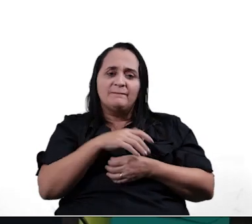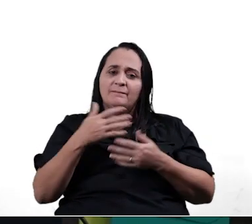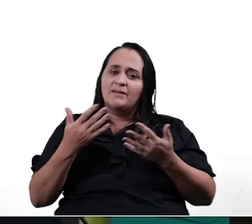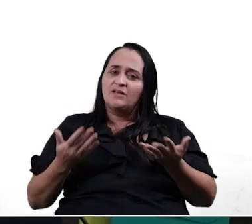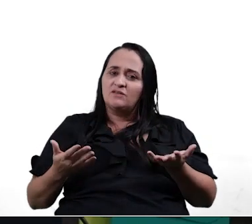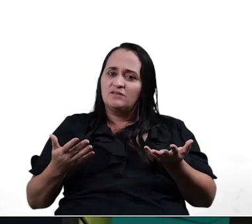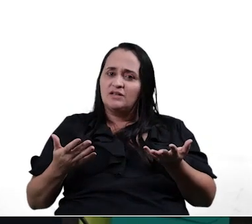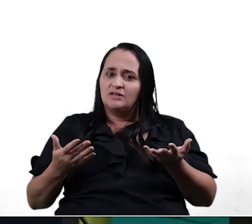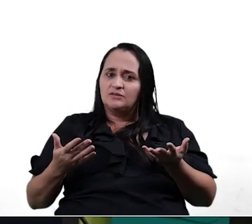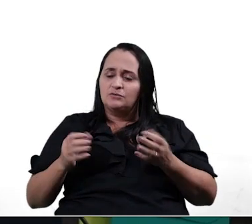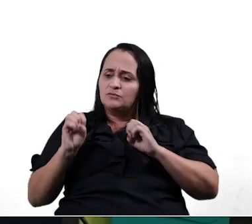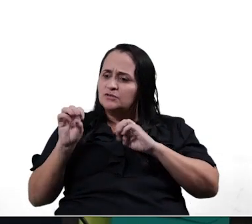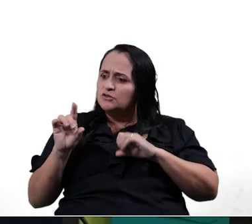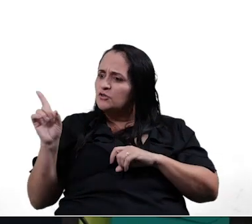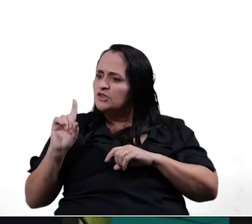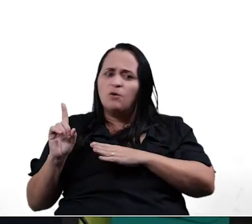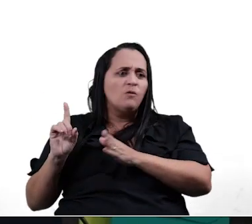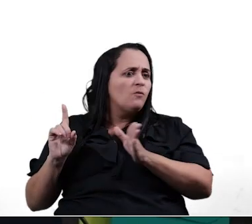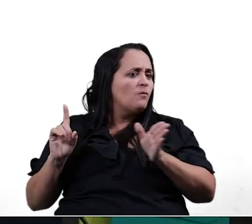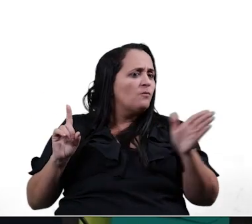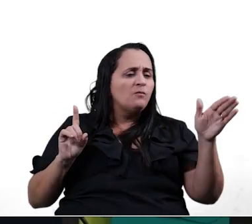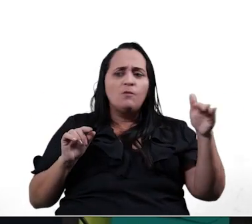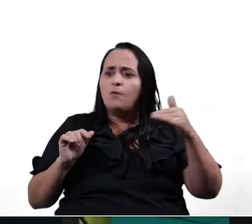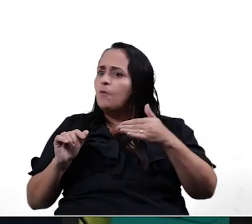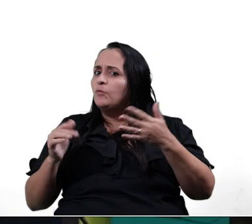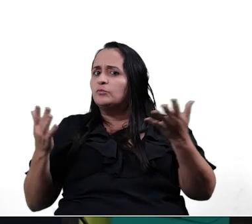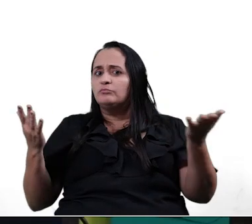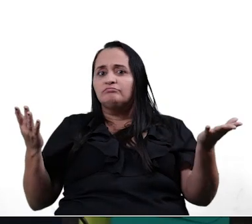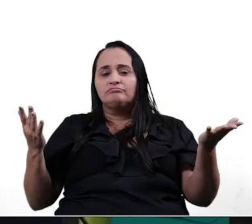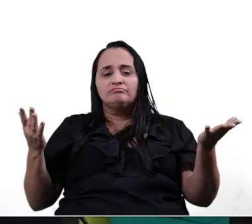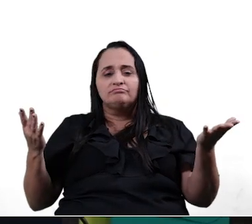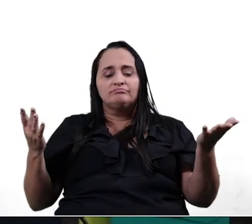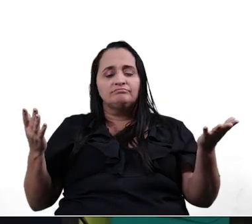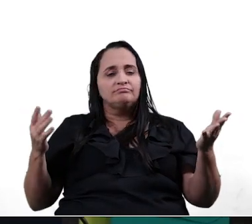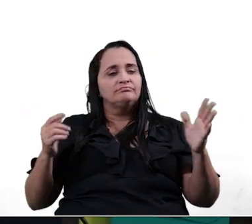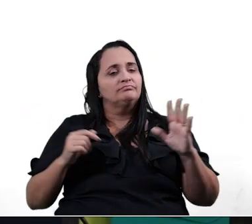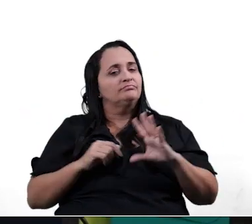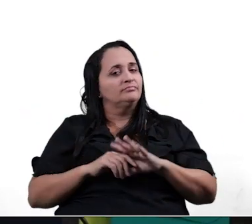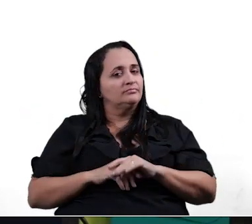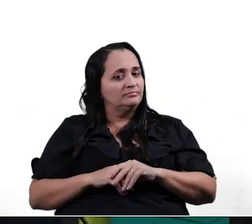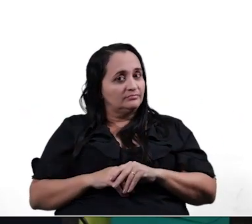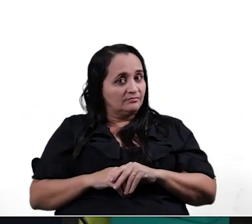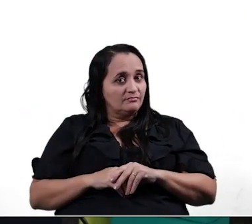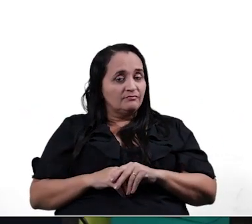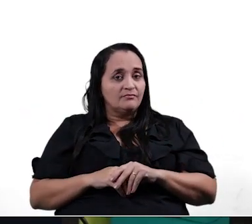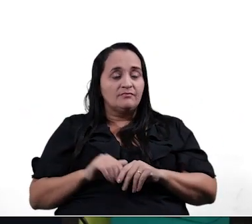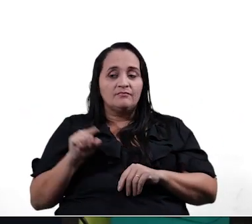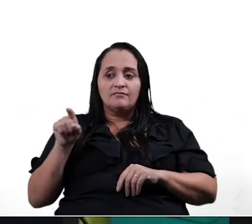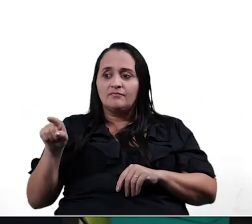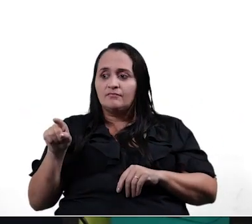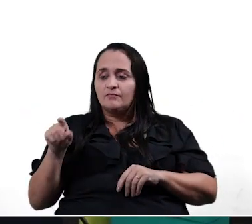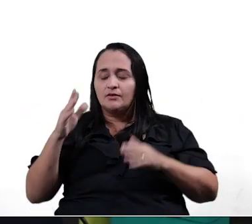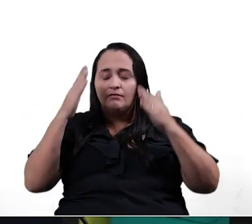ela a ir por outro caminho. Não é verdade? E chegou lá, ele comeu as duas, a vovó e a Chapeuzinho. Botou em